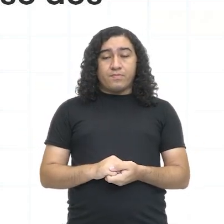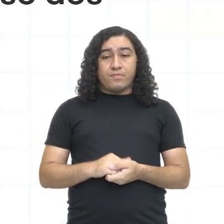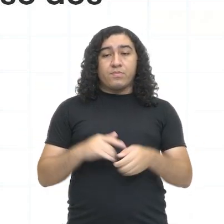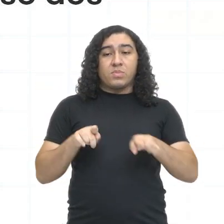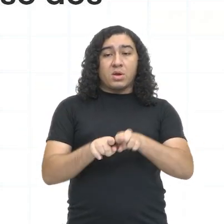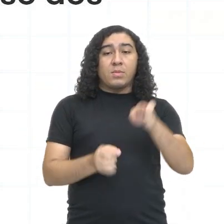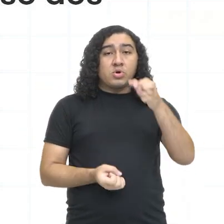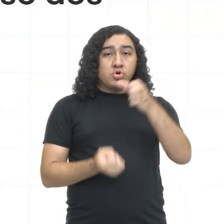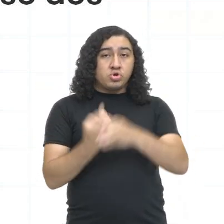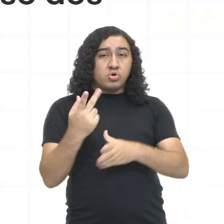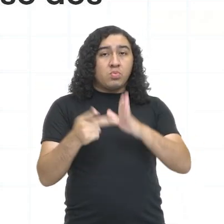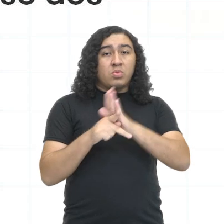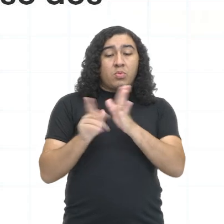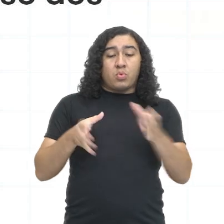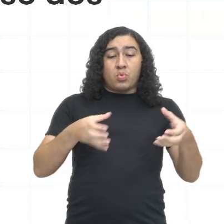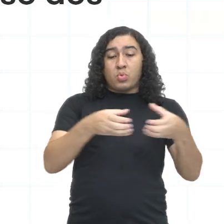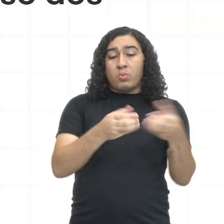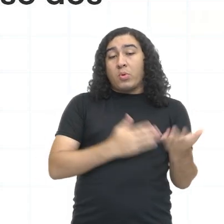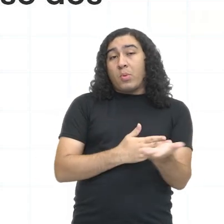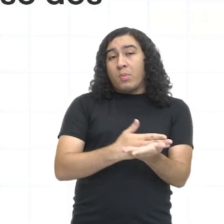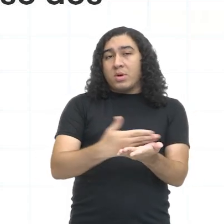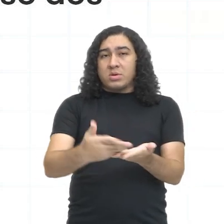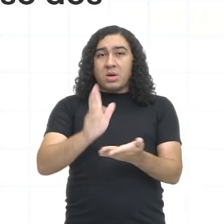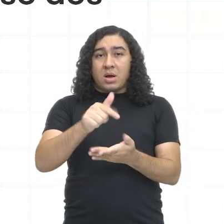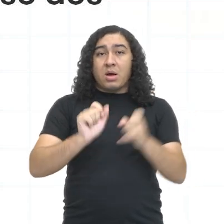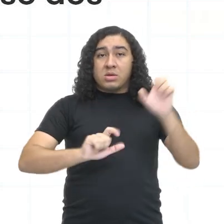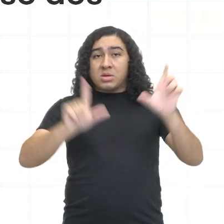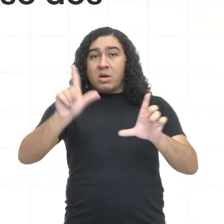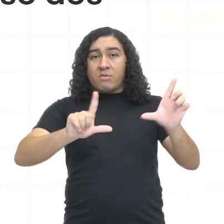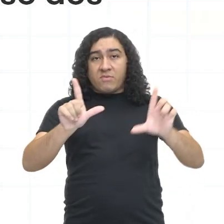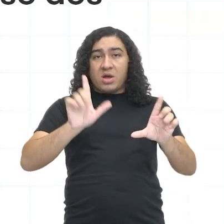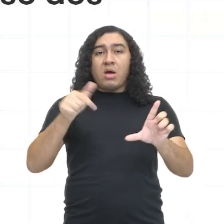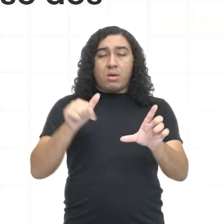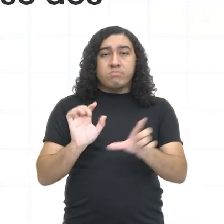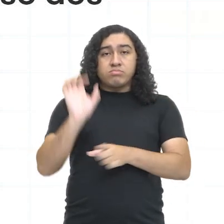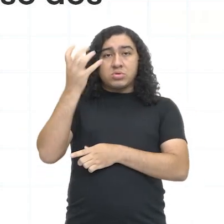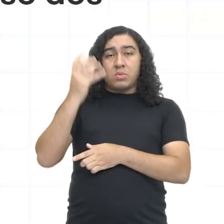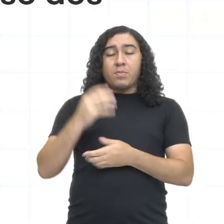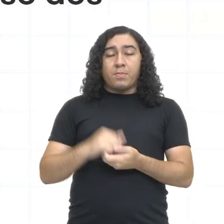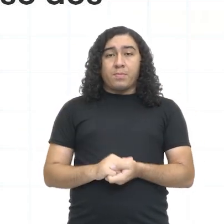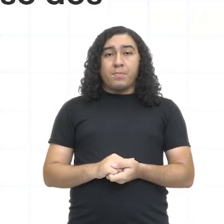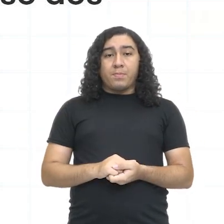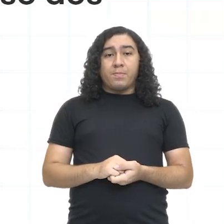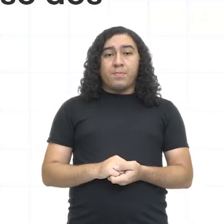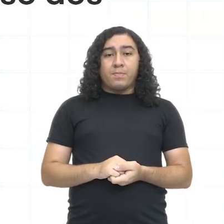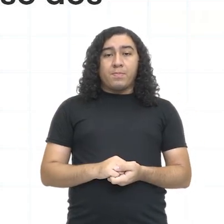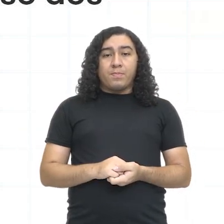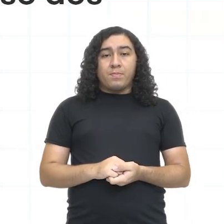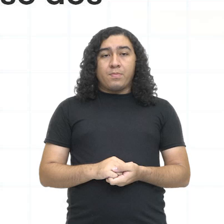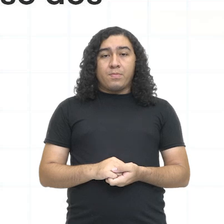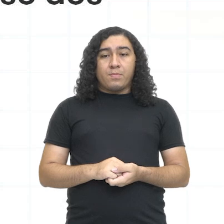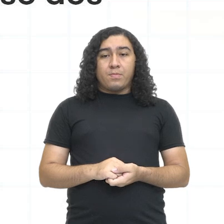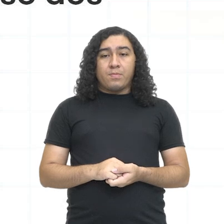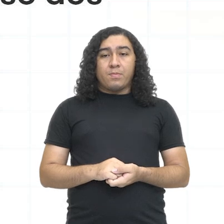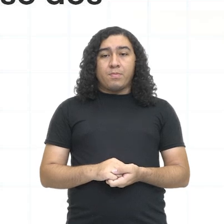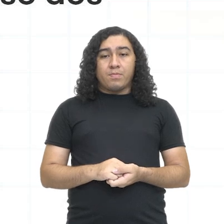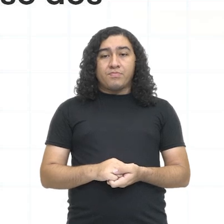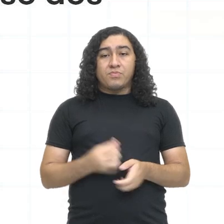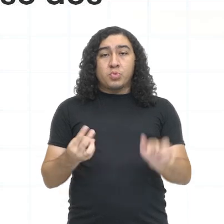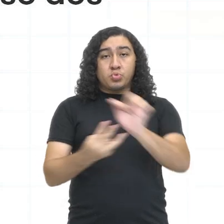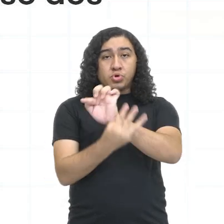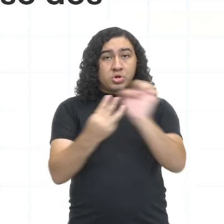surgiu o sucesso da Jovem Guarda, que foi um programa de TV na TV Record. Então, foi aí que Vanderlei,